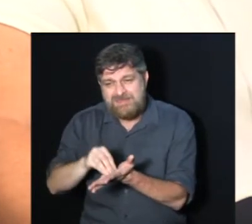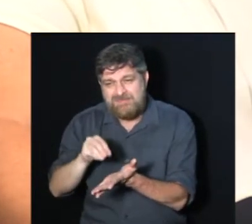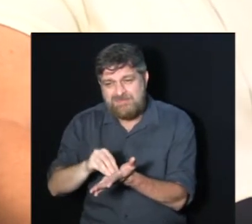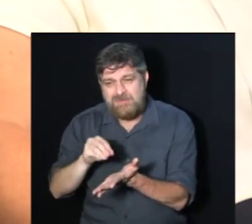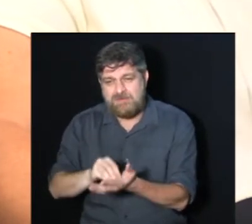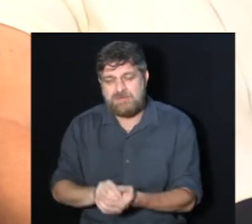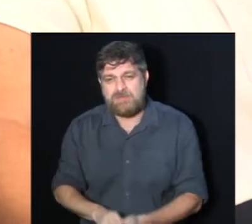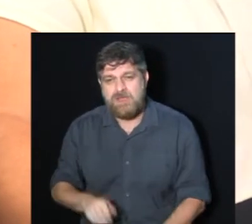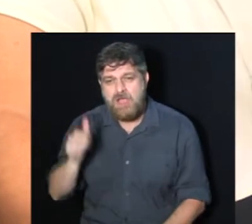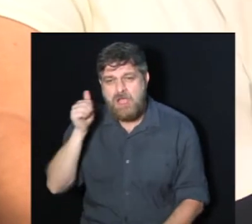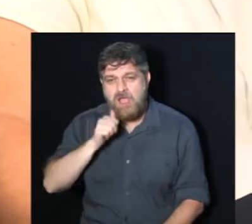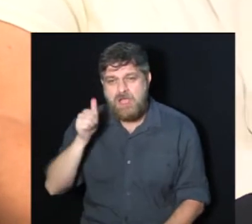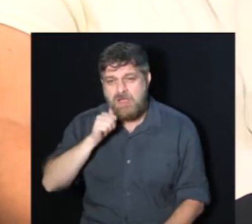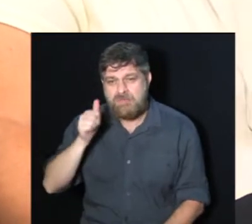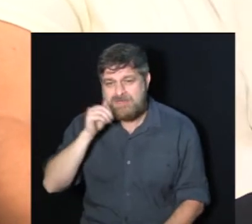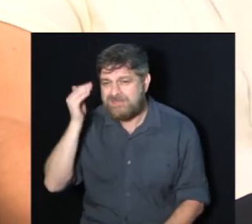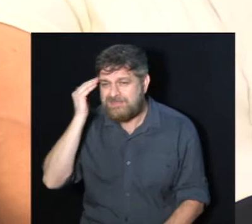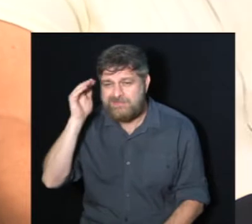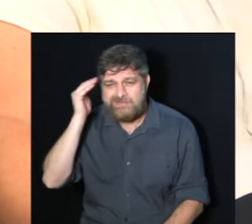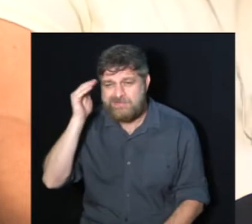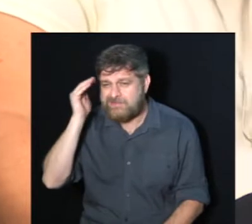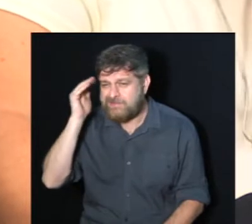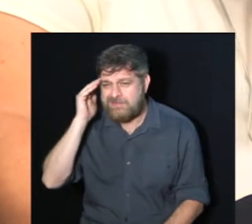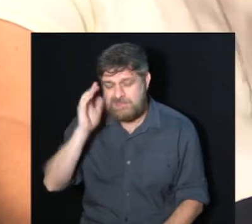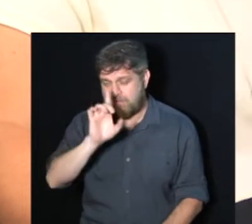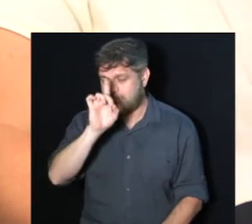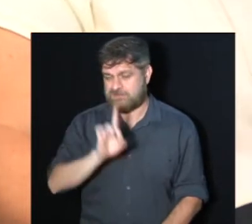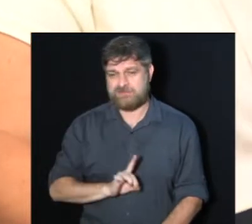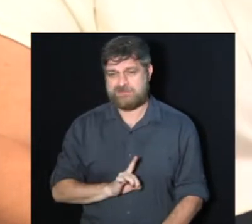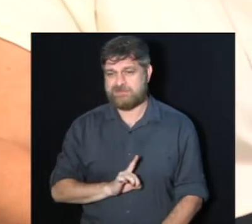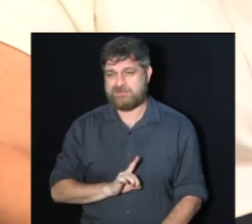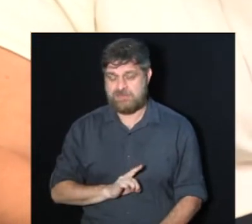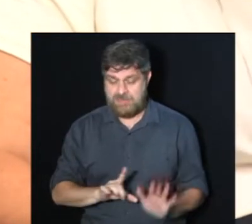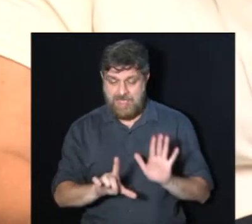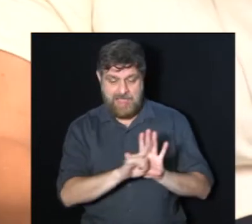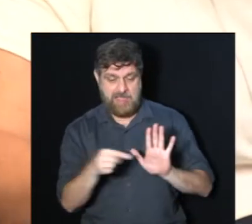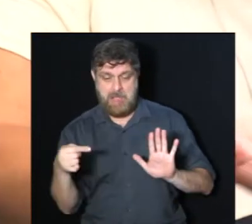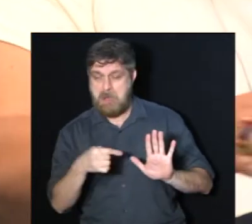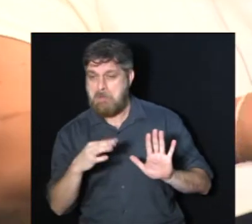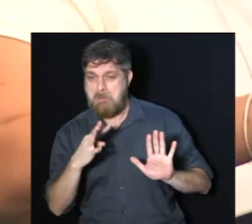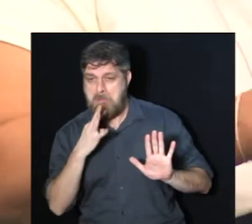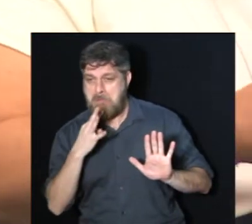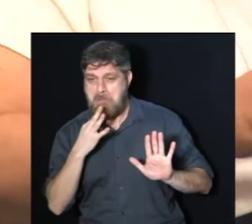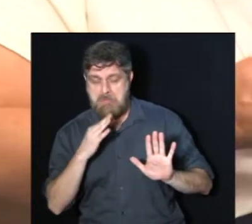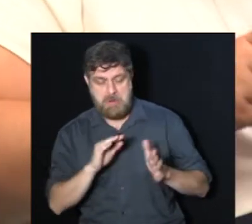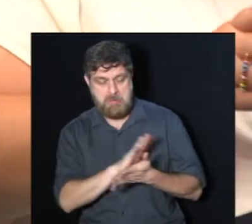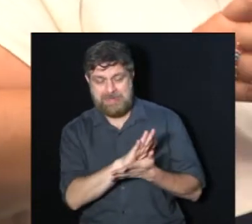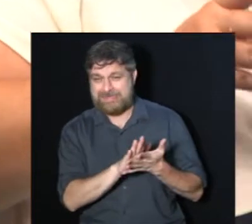condição de entender e conhecer os direitos, a lei e